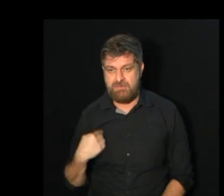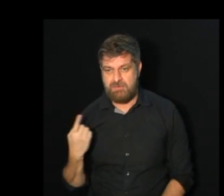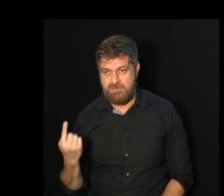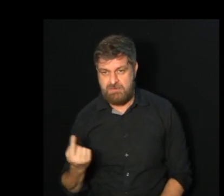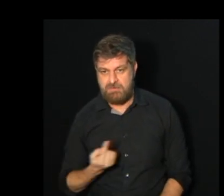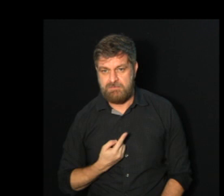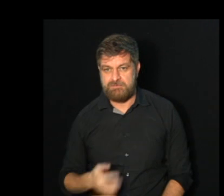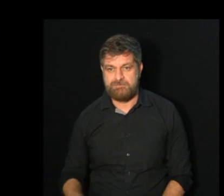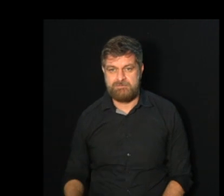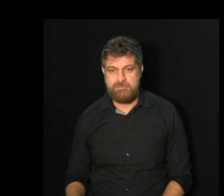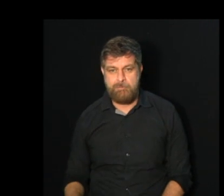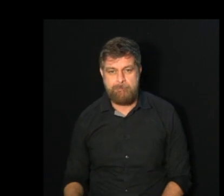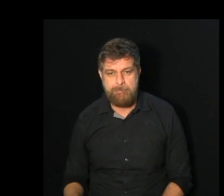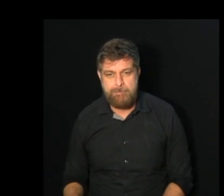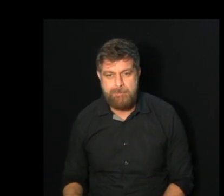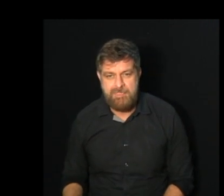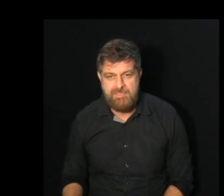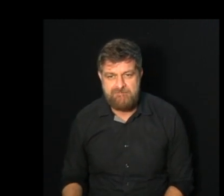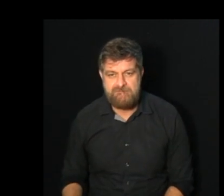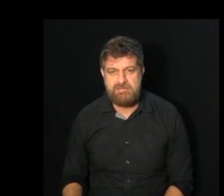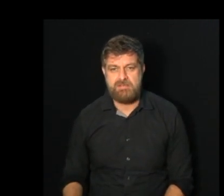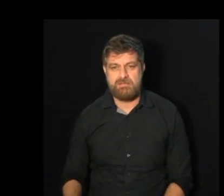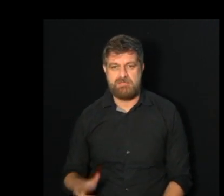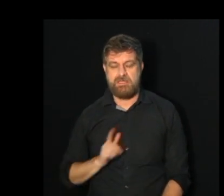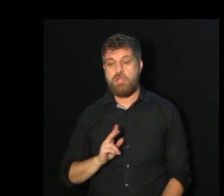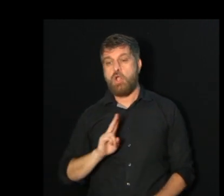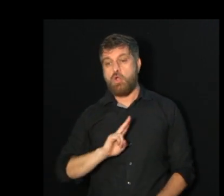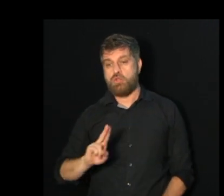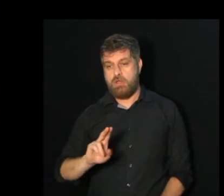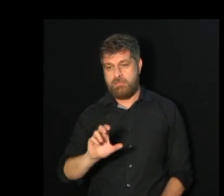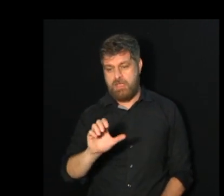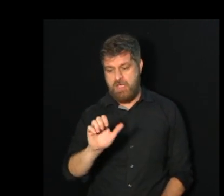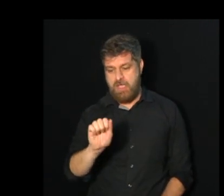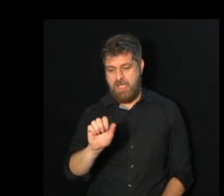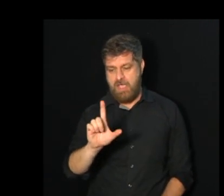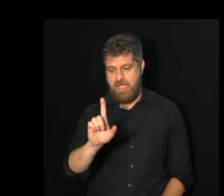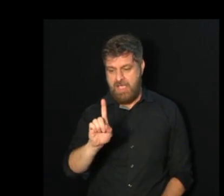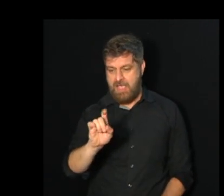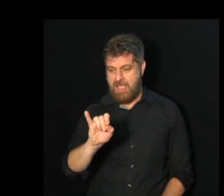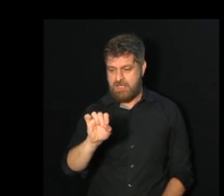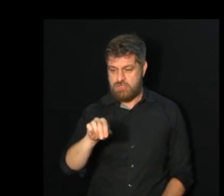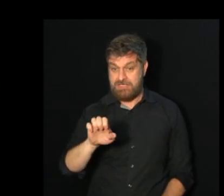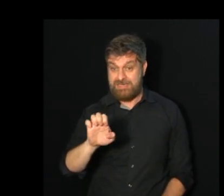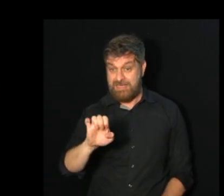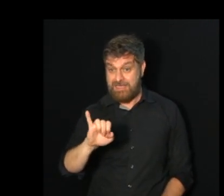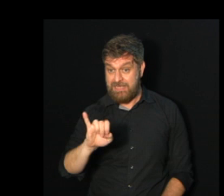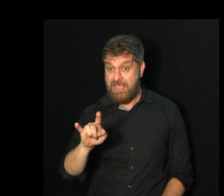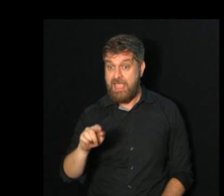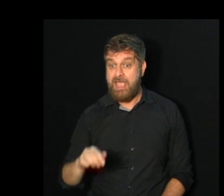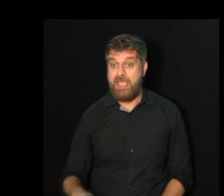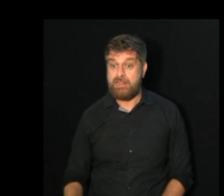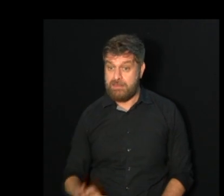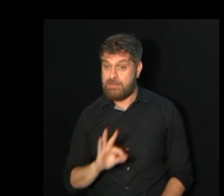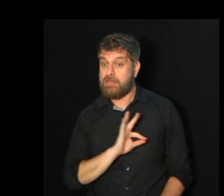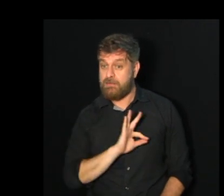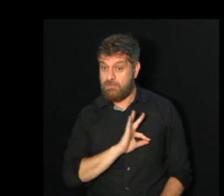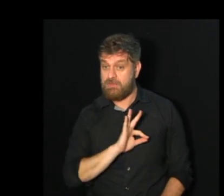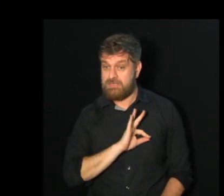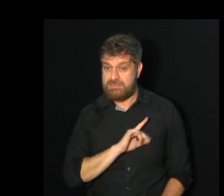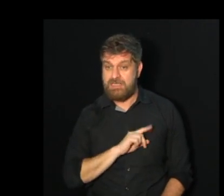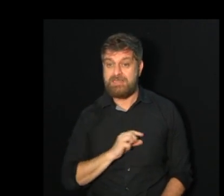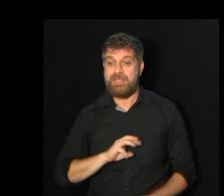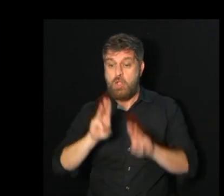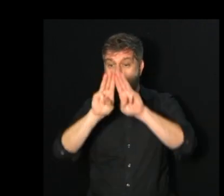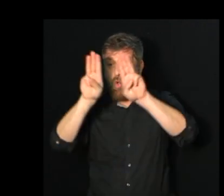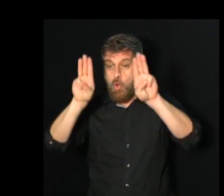posto Patropi, né? O Adnei, da Polícia Civil. O Adnei, inclusive, tem um museu do rádio amador, ele tem